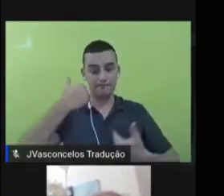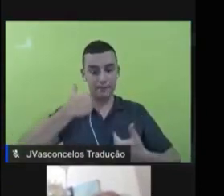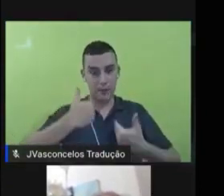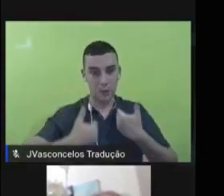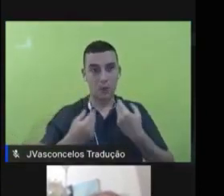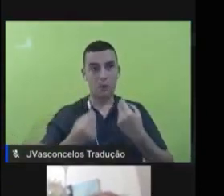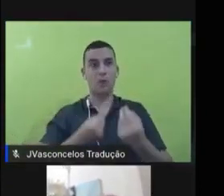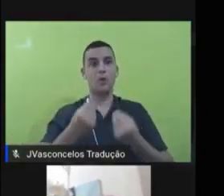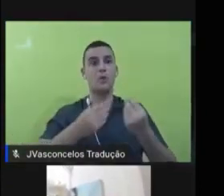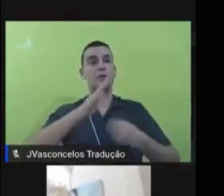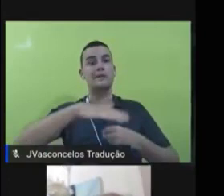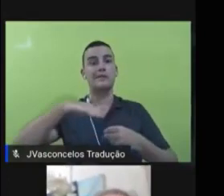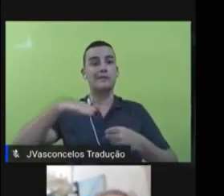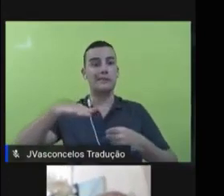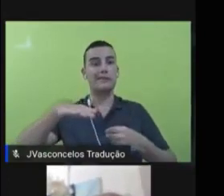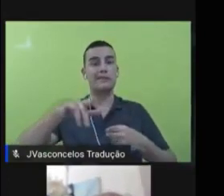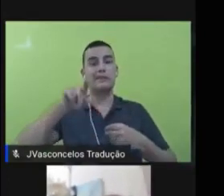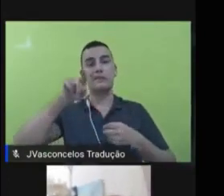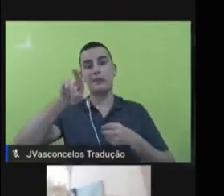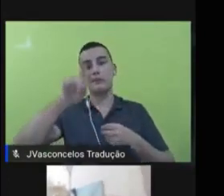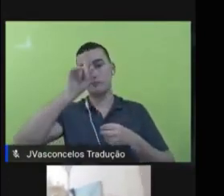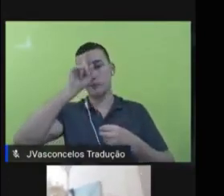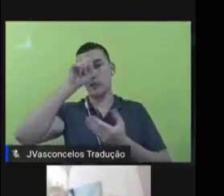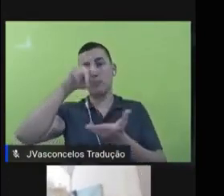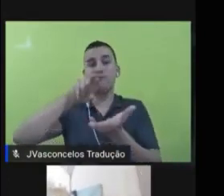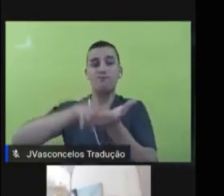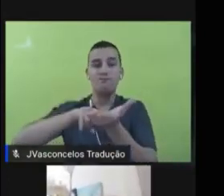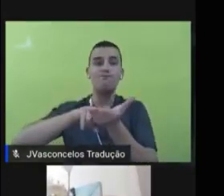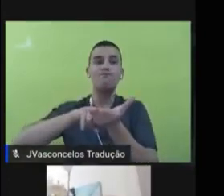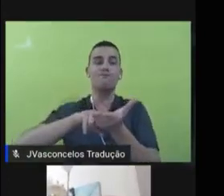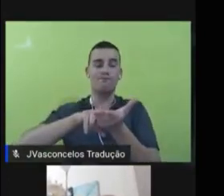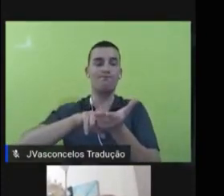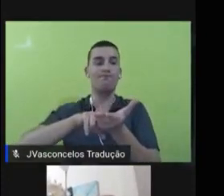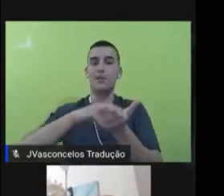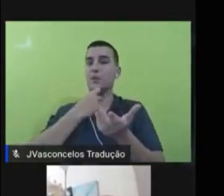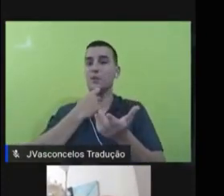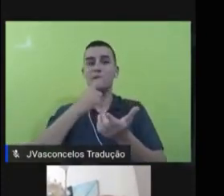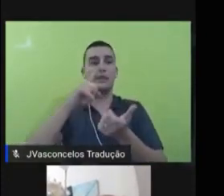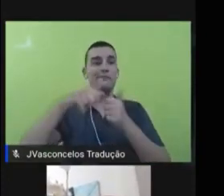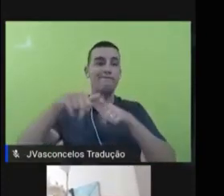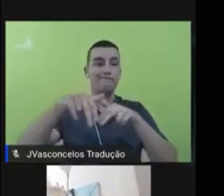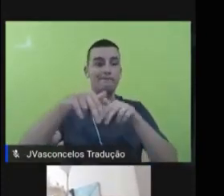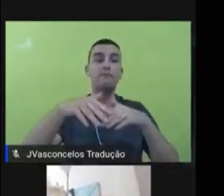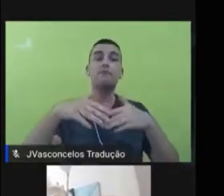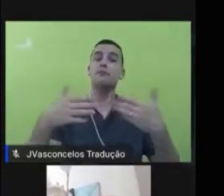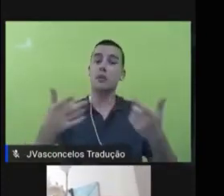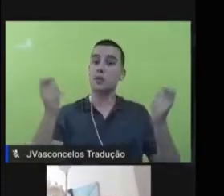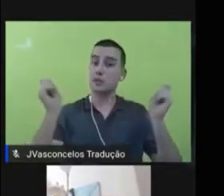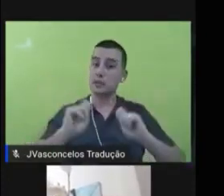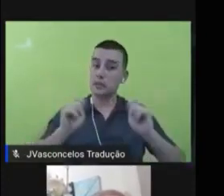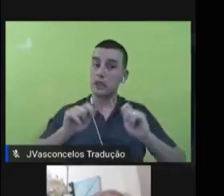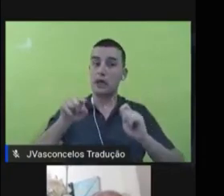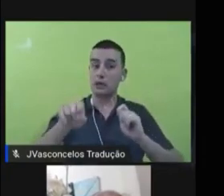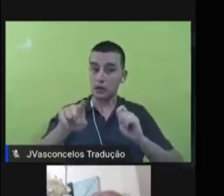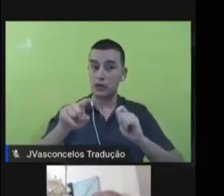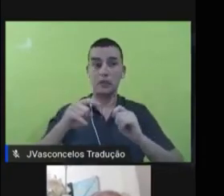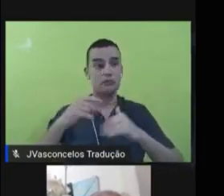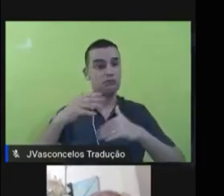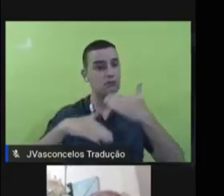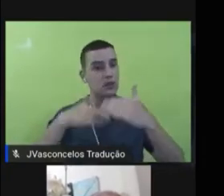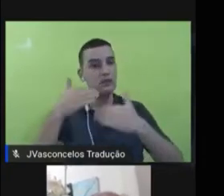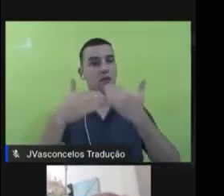tem no momento de uma internação hospitalar, a possibilidade dela estar desenvolvendo uma